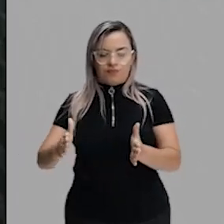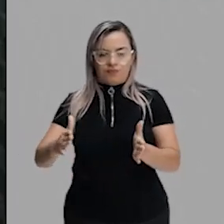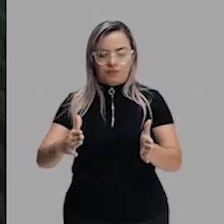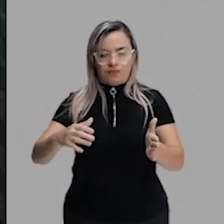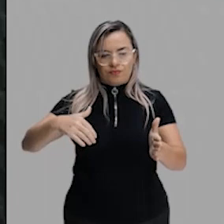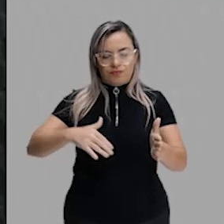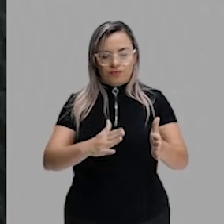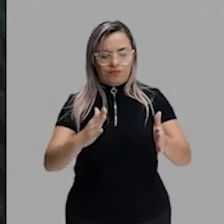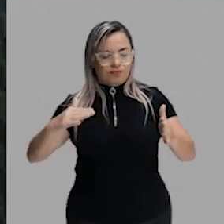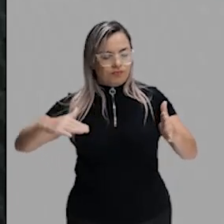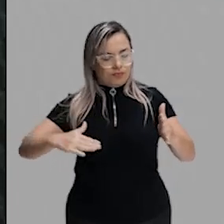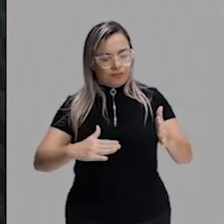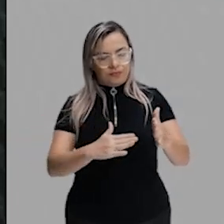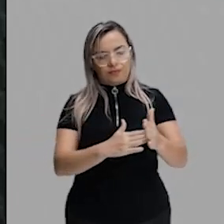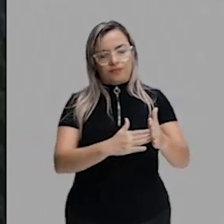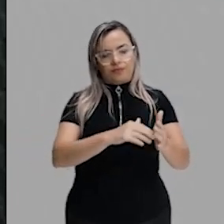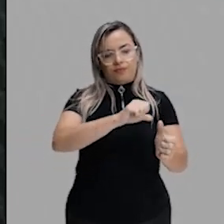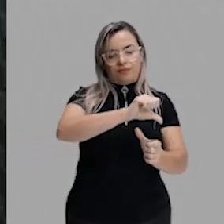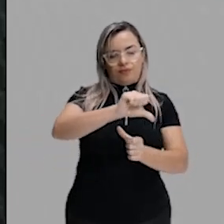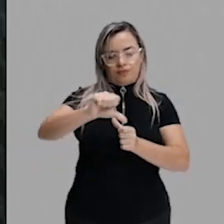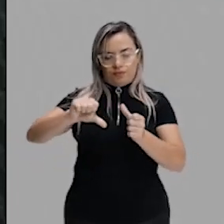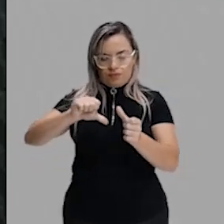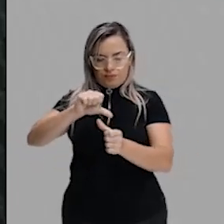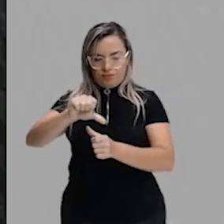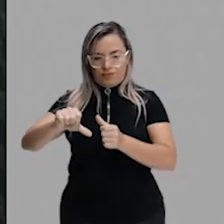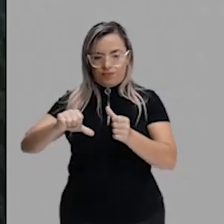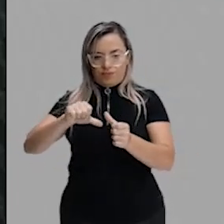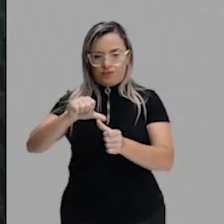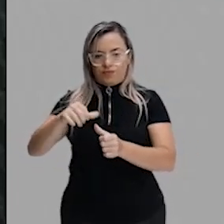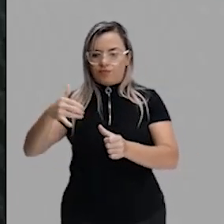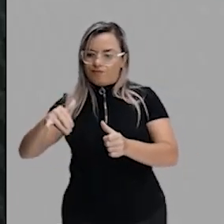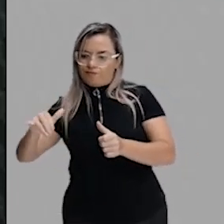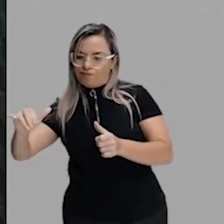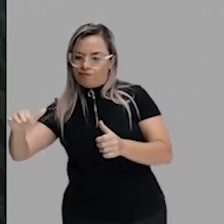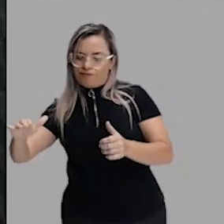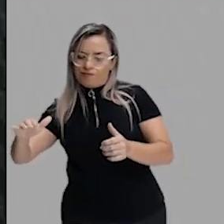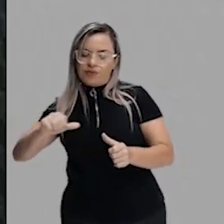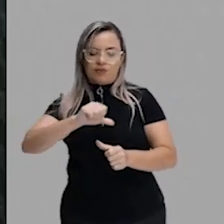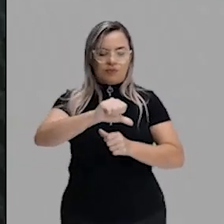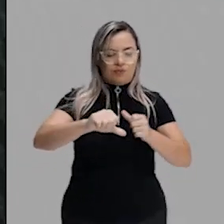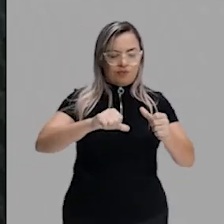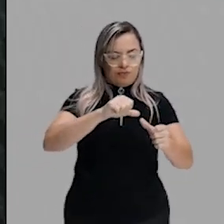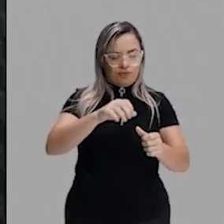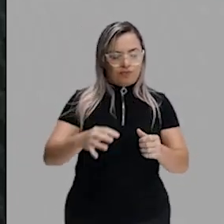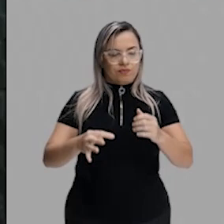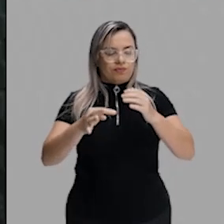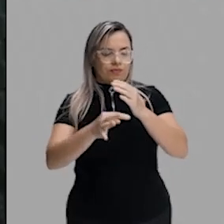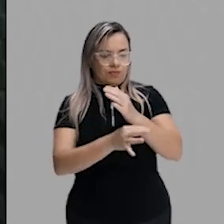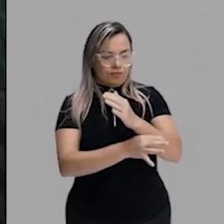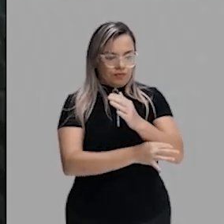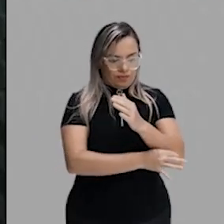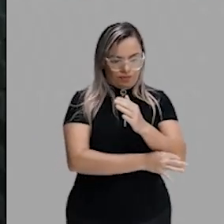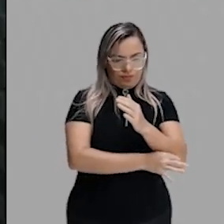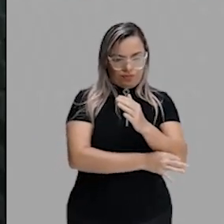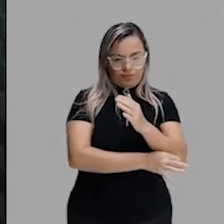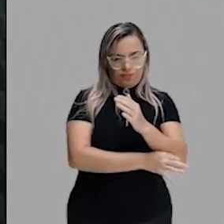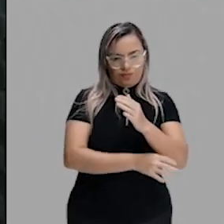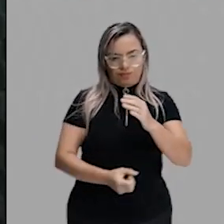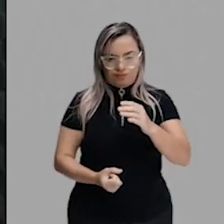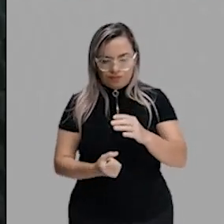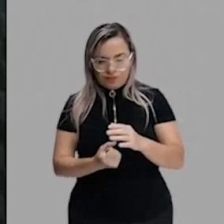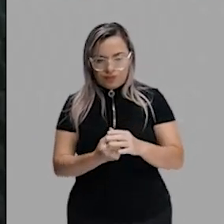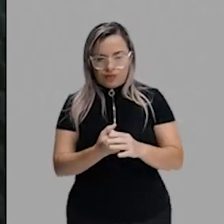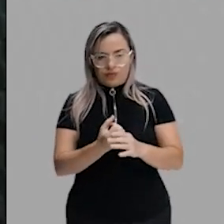essa limitação, essa transformação de energia que vai fazer com que o aparelho ele produza o trabalho, ou